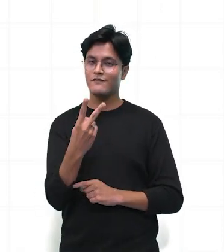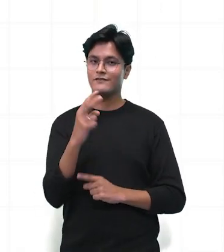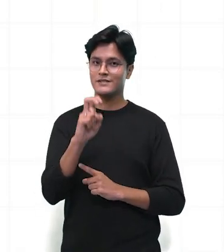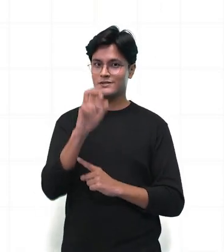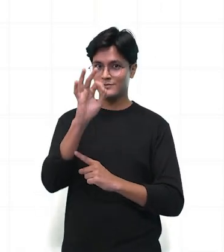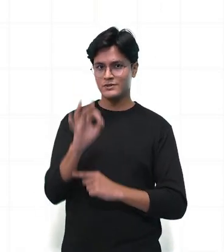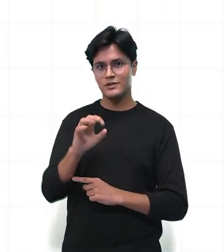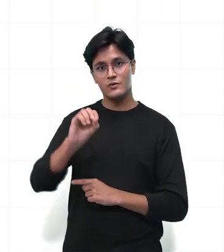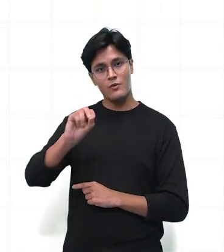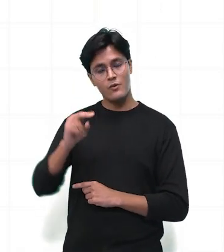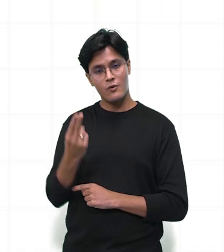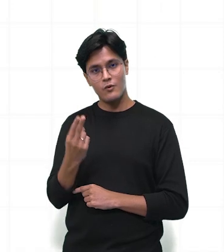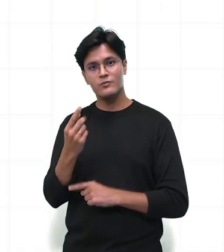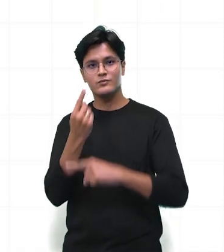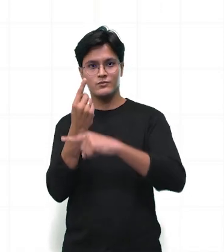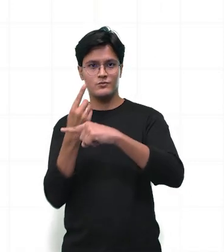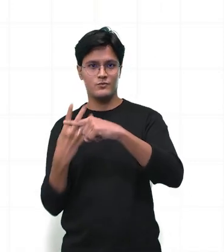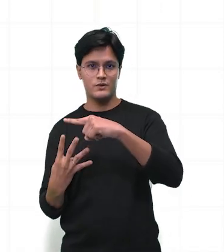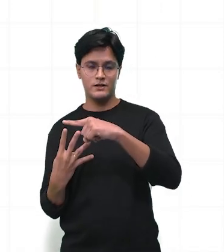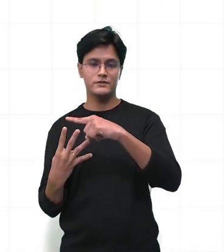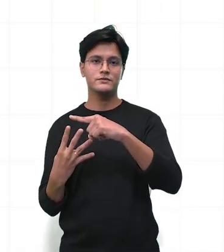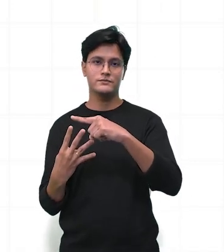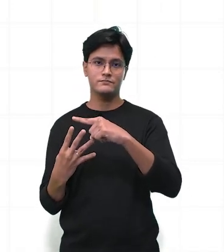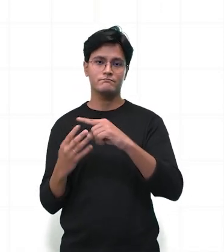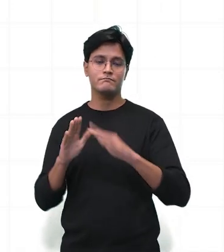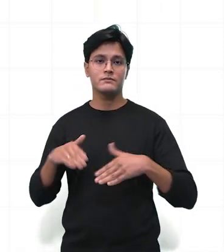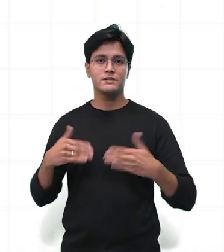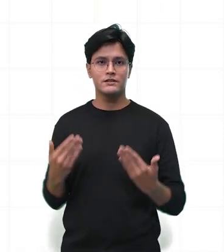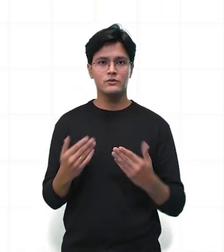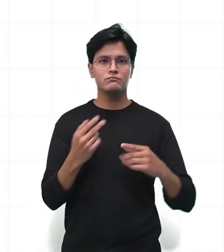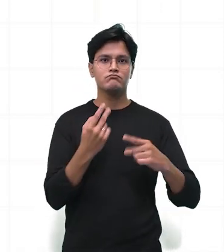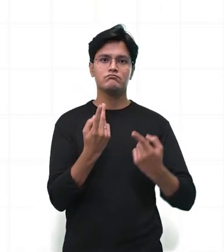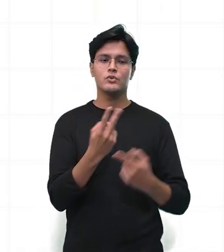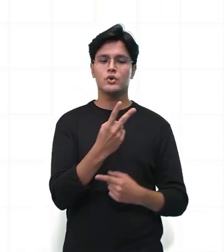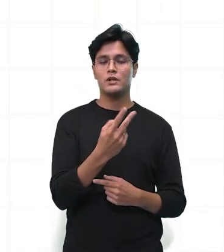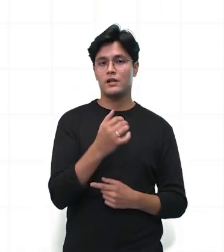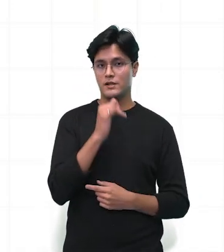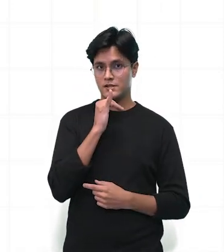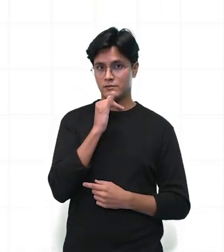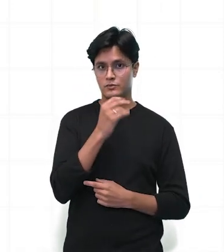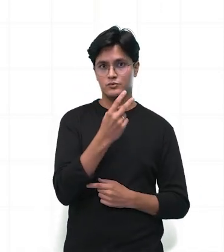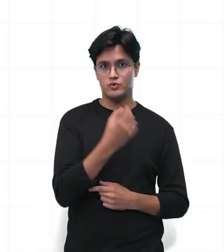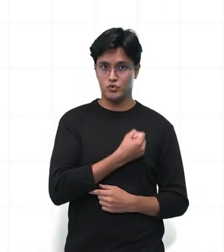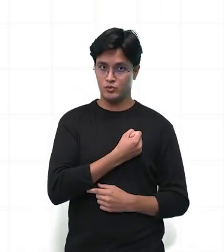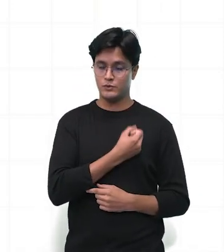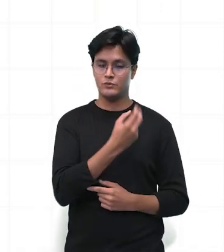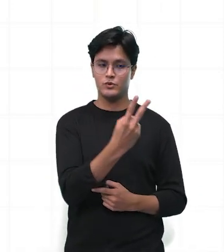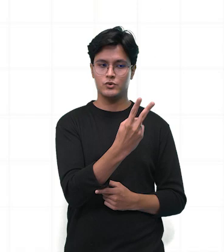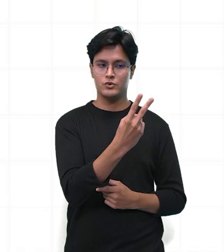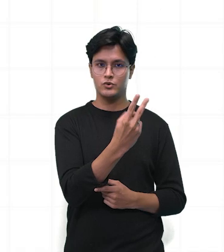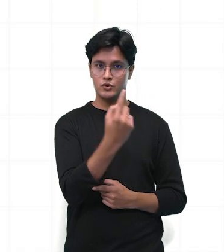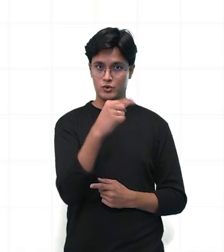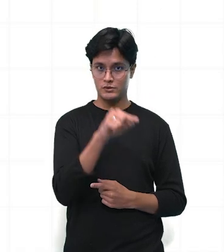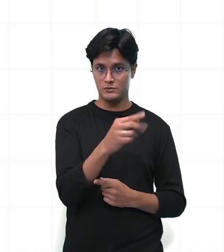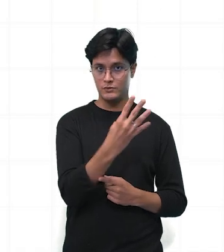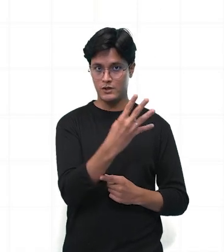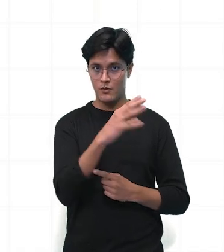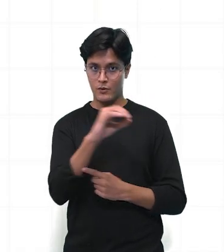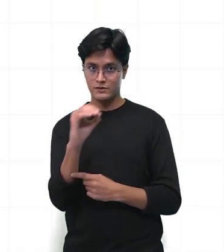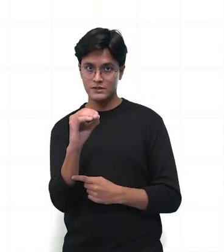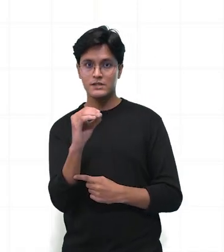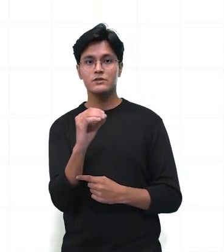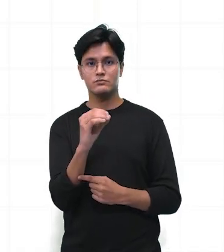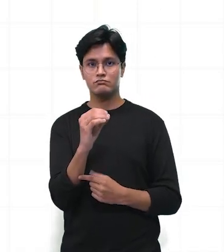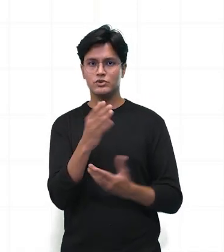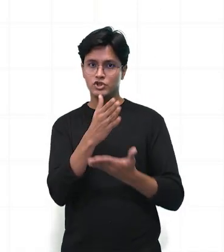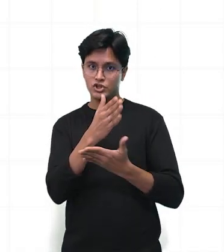1/4. Então você pega esses 2.400 aqui, divide em 4. Então você vai ter, ó, 4